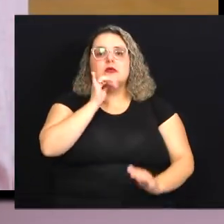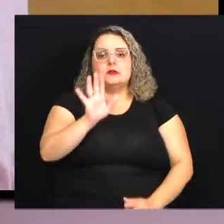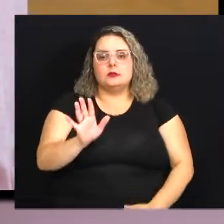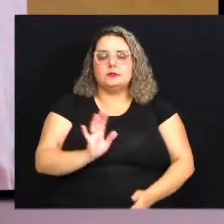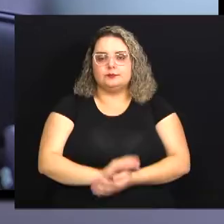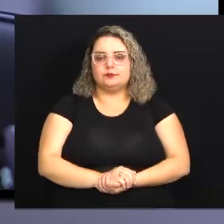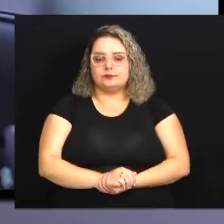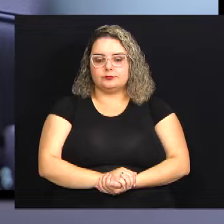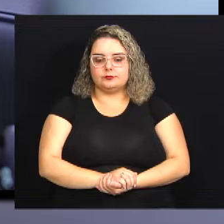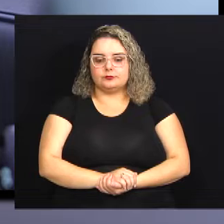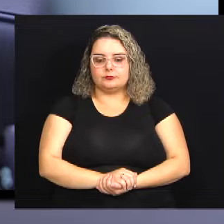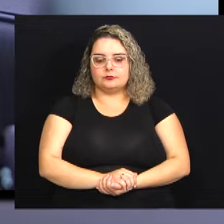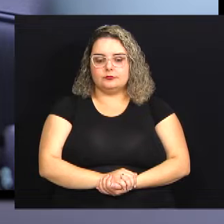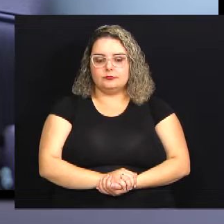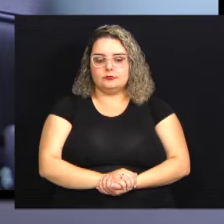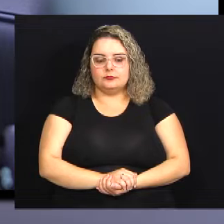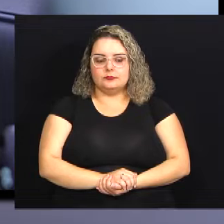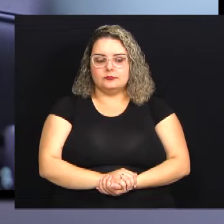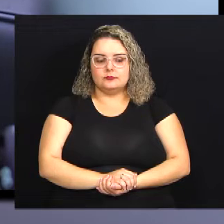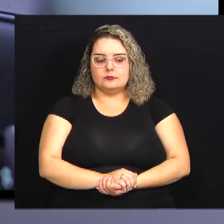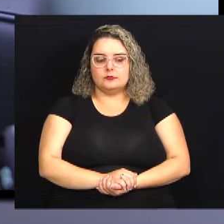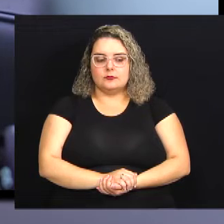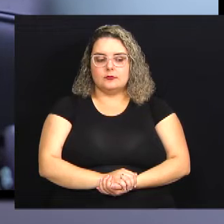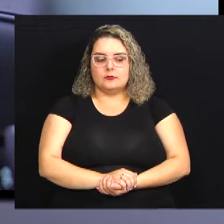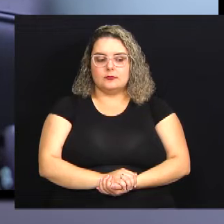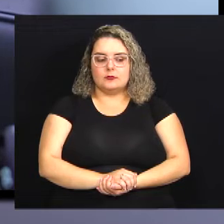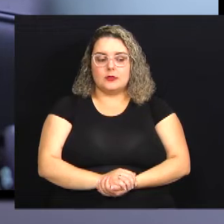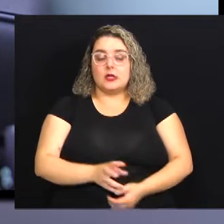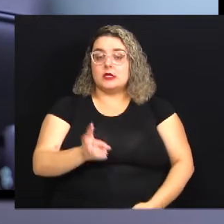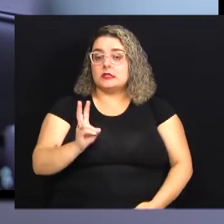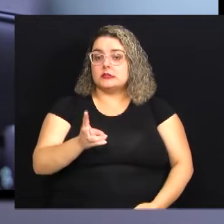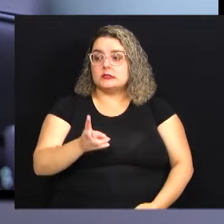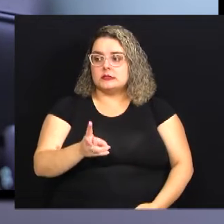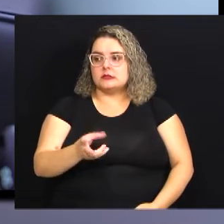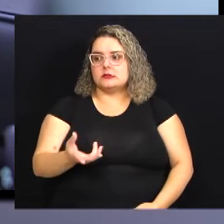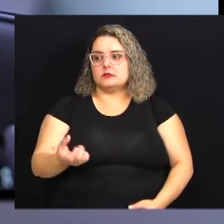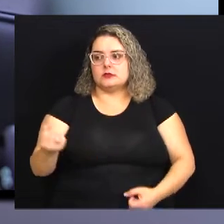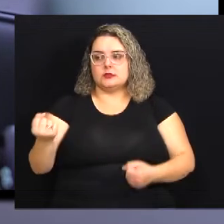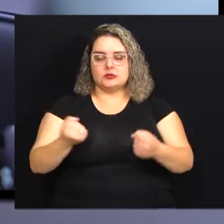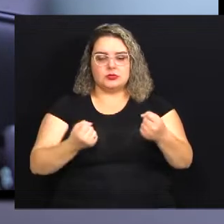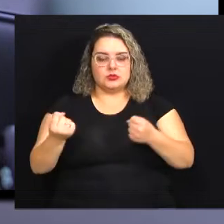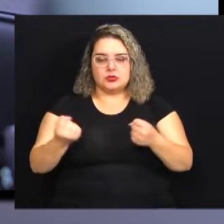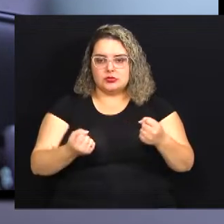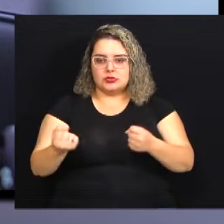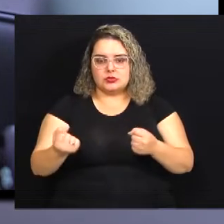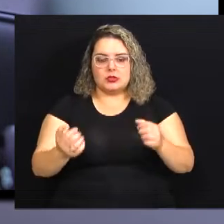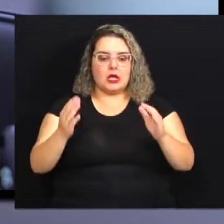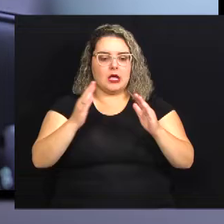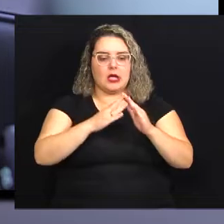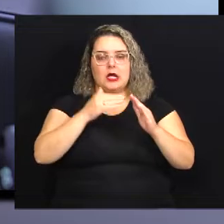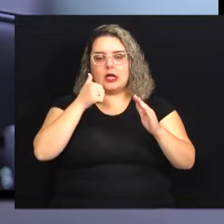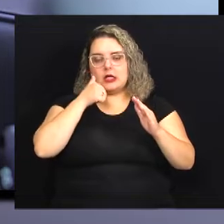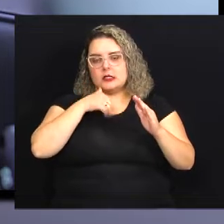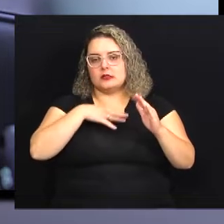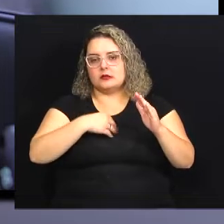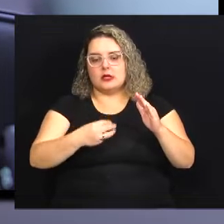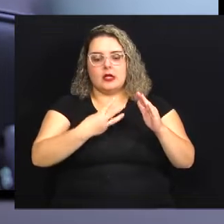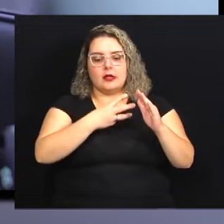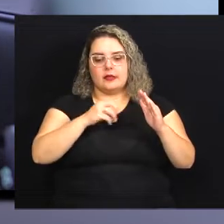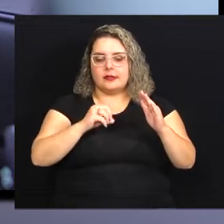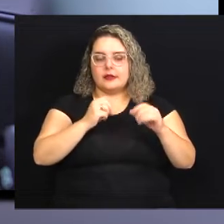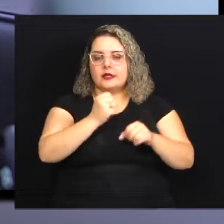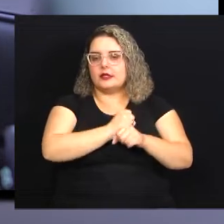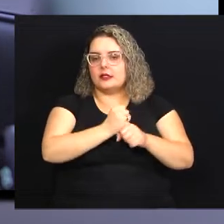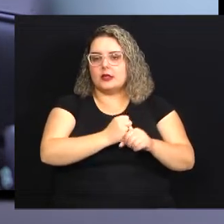pessoa que sempre foi dirigindo até a casa da filha, faz 30 anos que a filha mora no